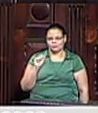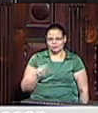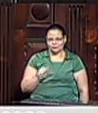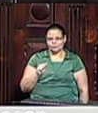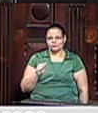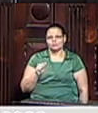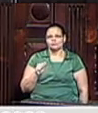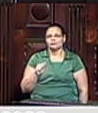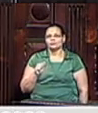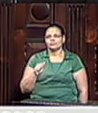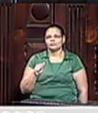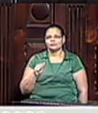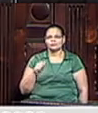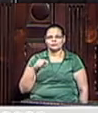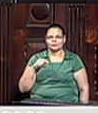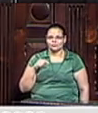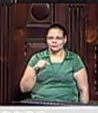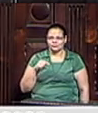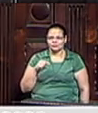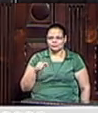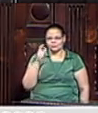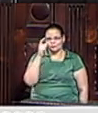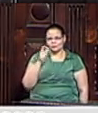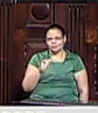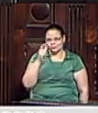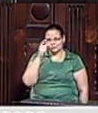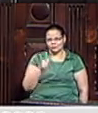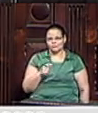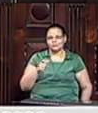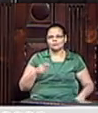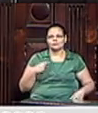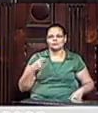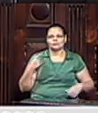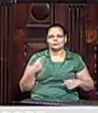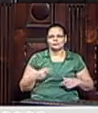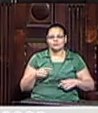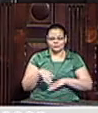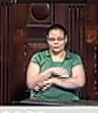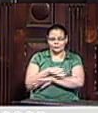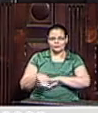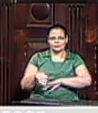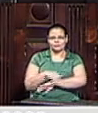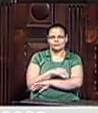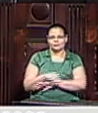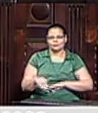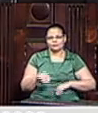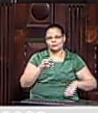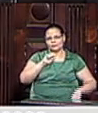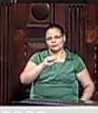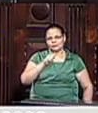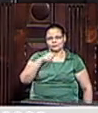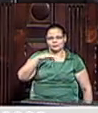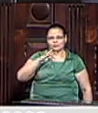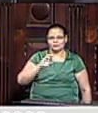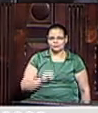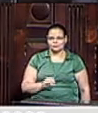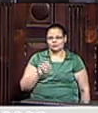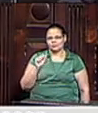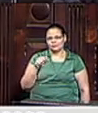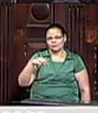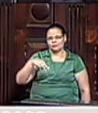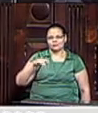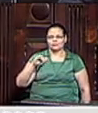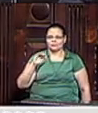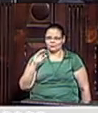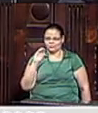composto pelos endereços nas ruas Santo Amaro 8084, Fialho 20 e Benjamin